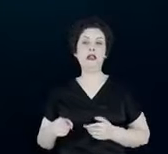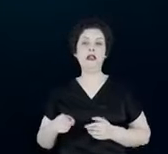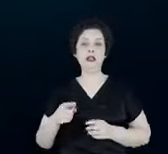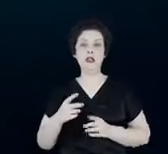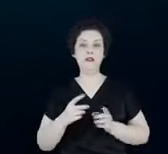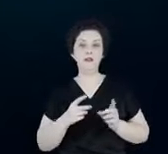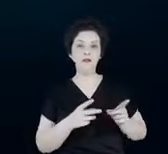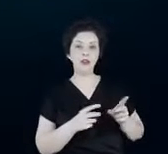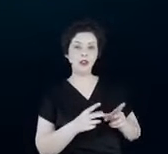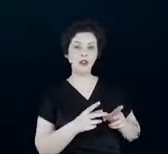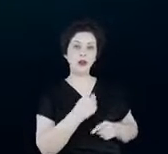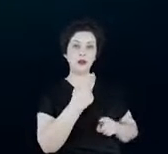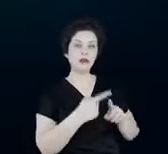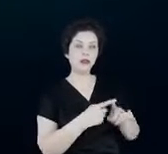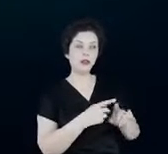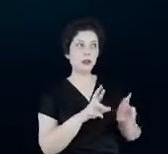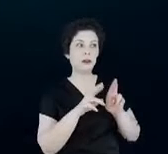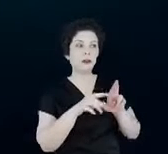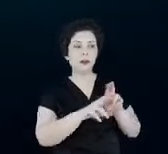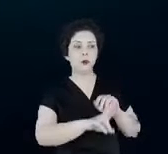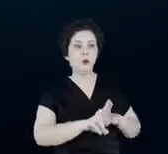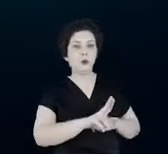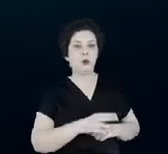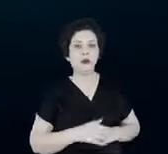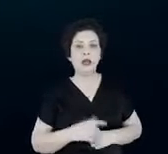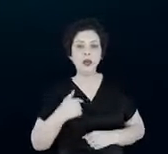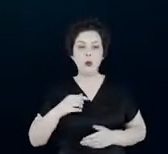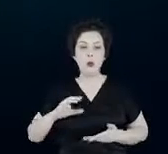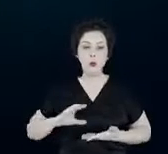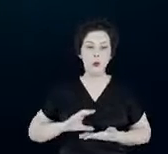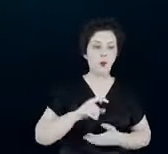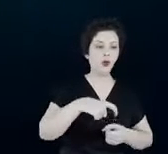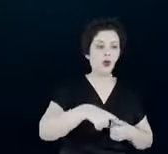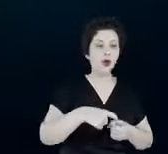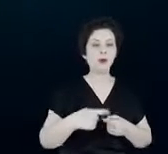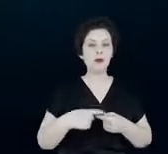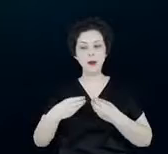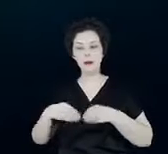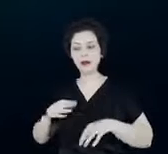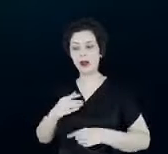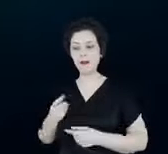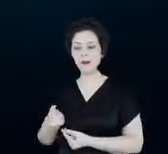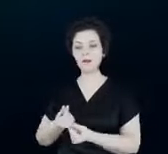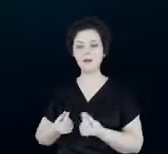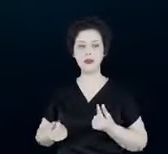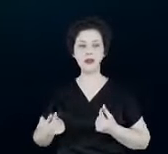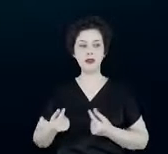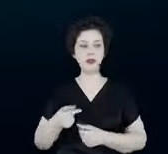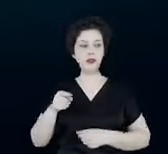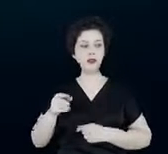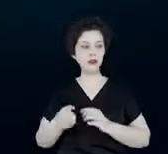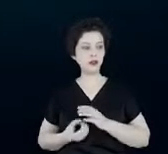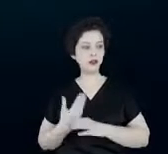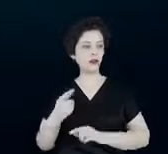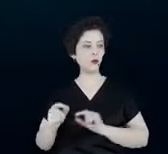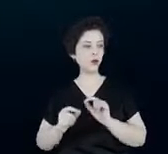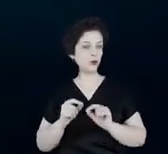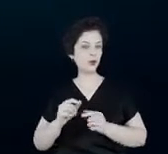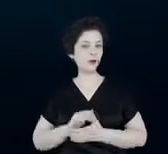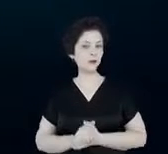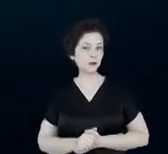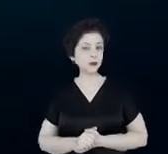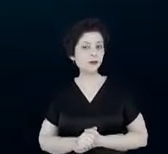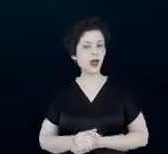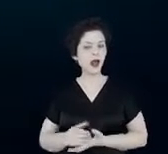cliente e torce para ele no Zap né Aí fala para eu não vou fazer o reembolso e se não vai prejudicar Minhas Finanças Eles criaram uma ferramenta de